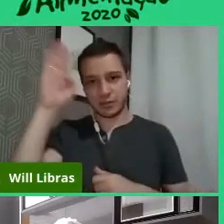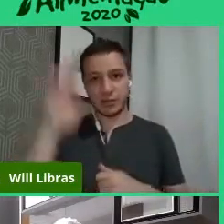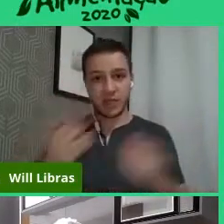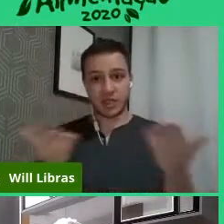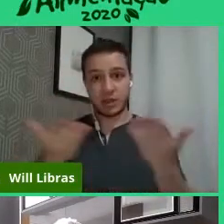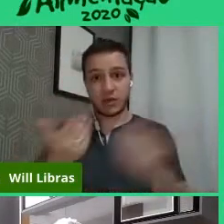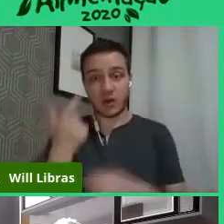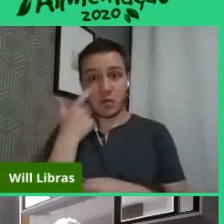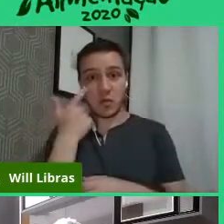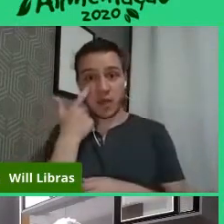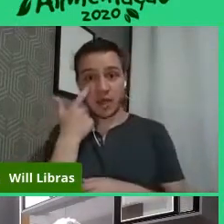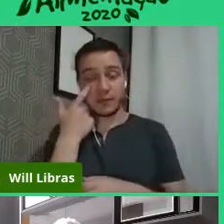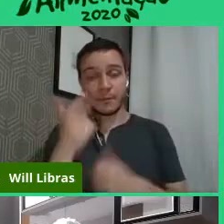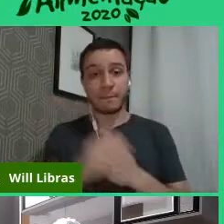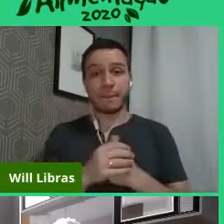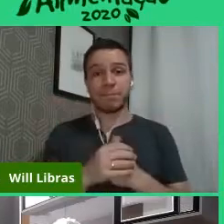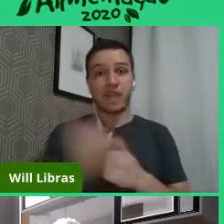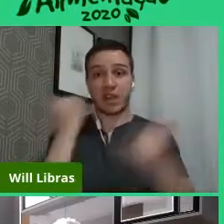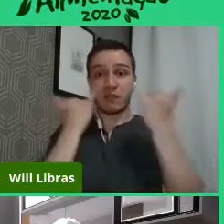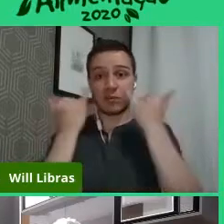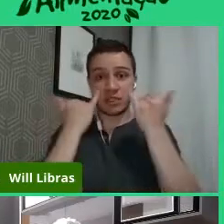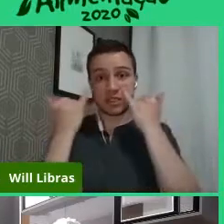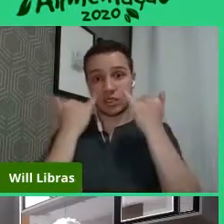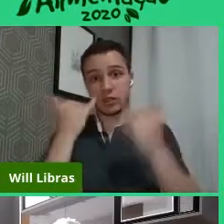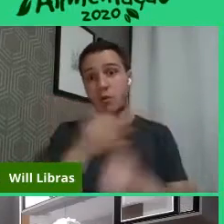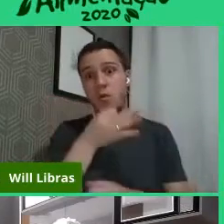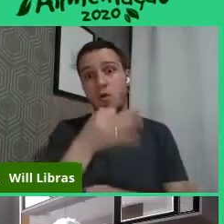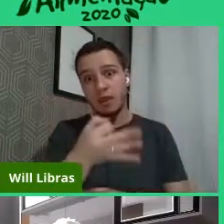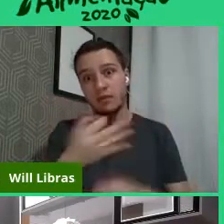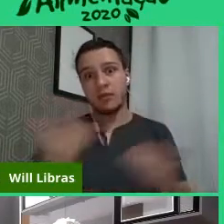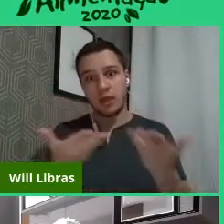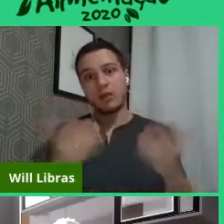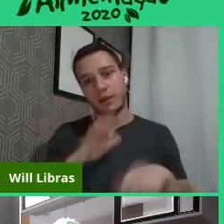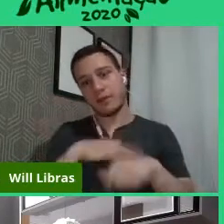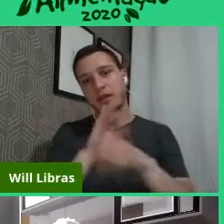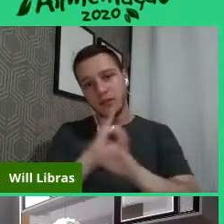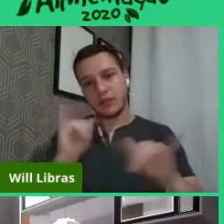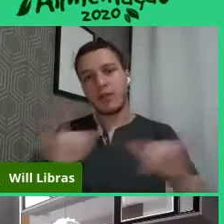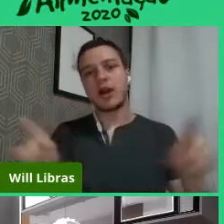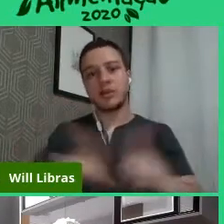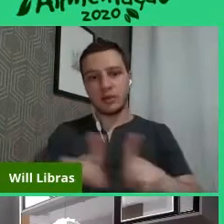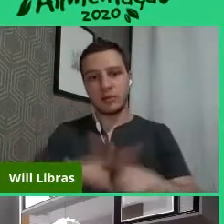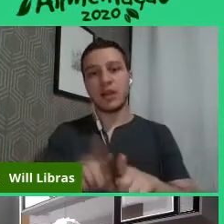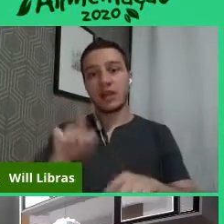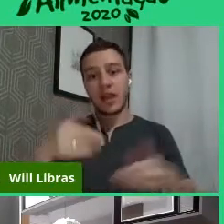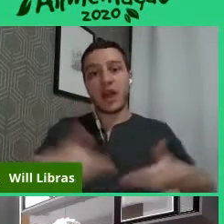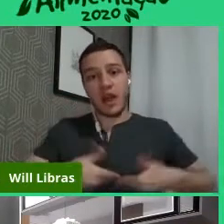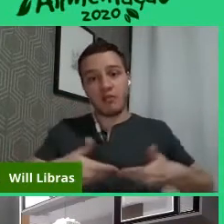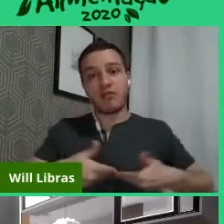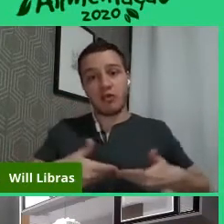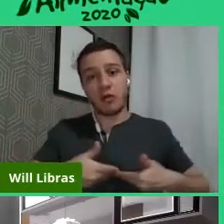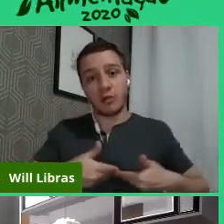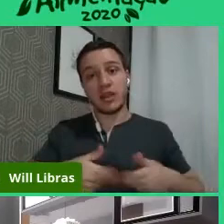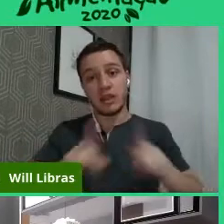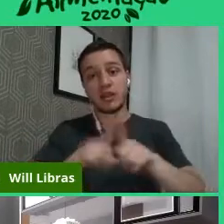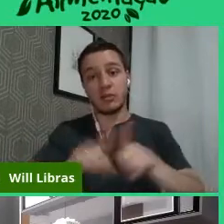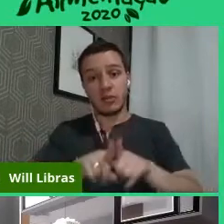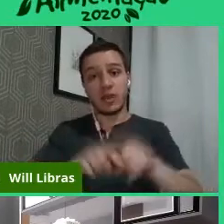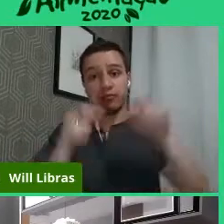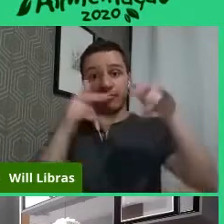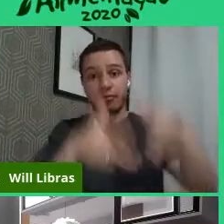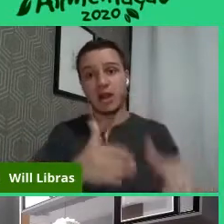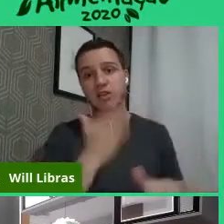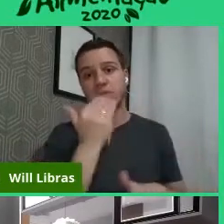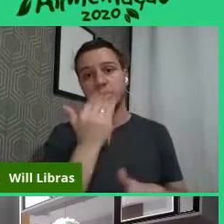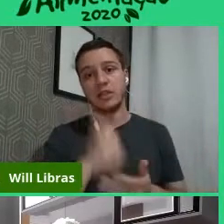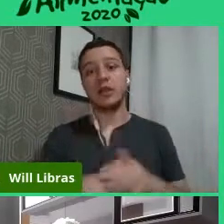alarmantes que a gente tem, né? Hoje em dia mais divulgado também a questão da fome e a do desperdício. Então, a gente tem que fazer a